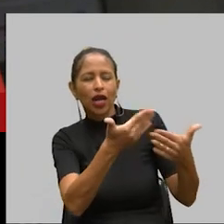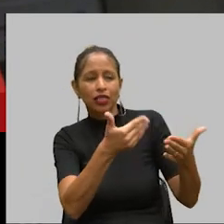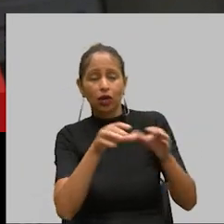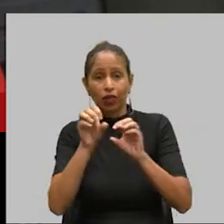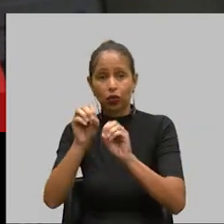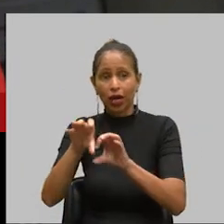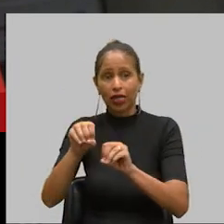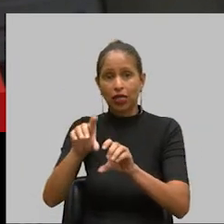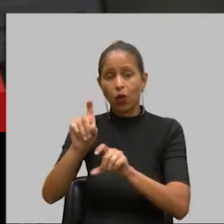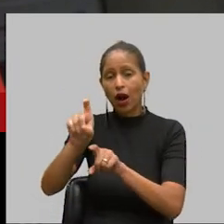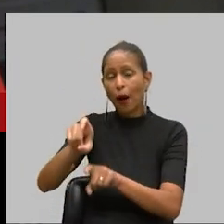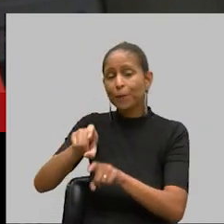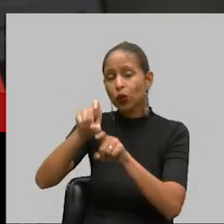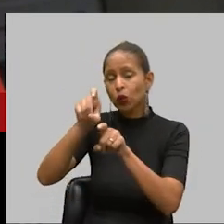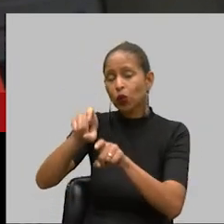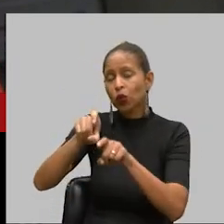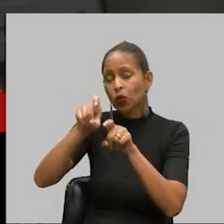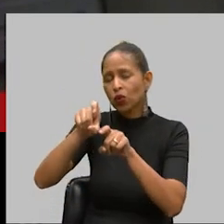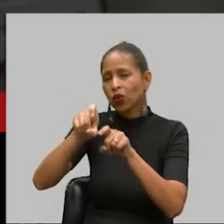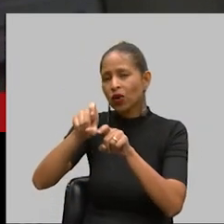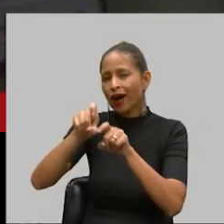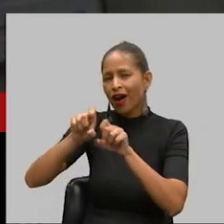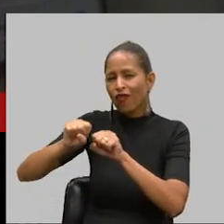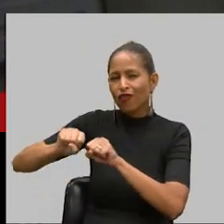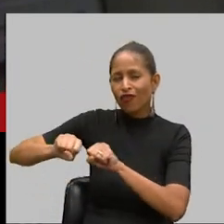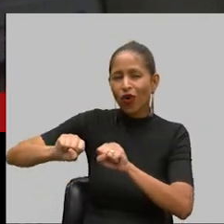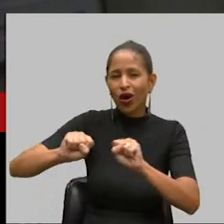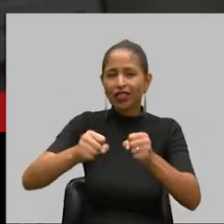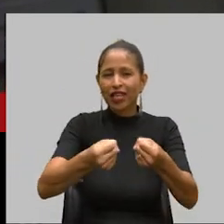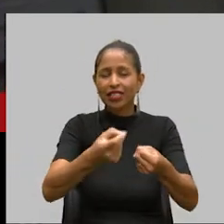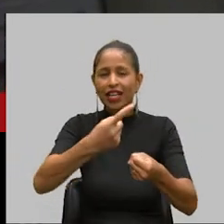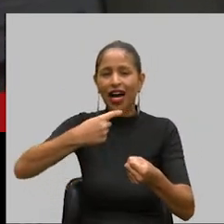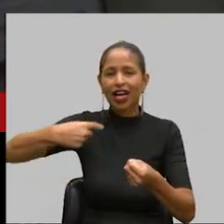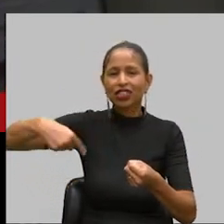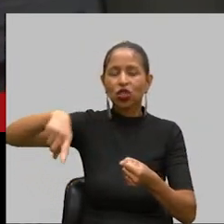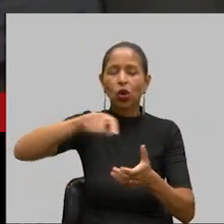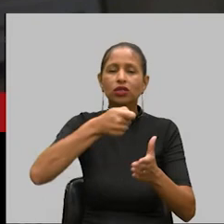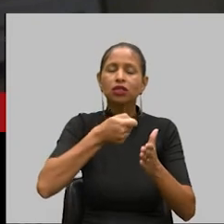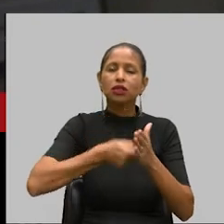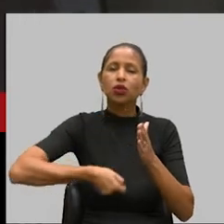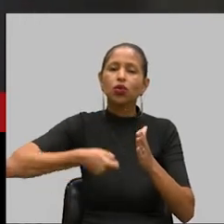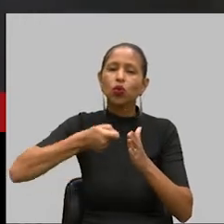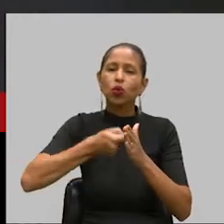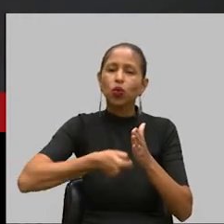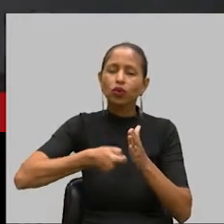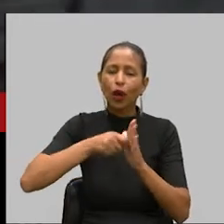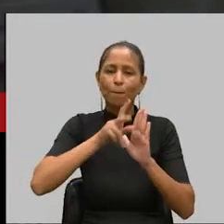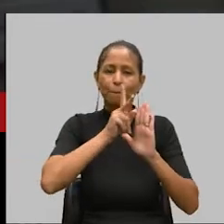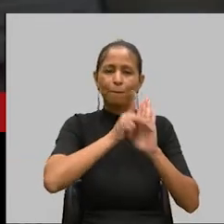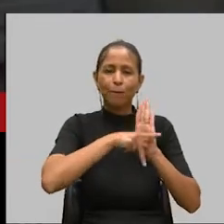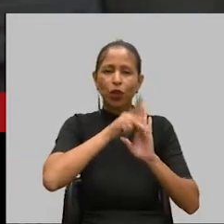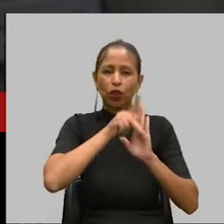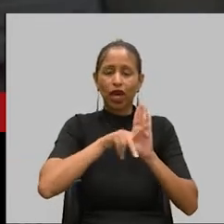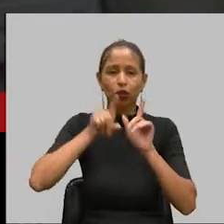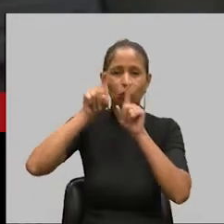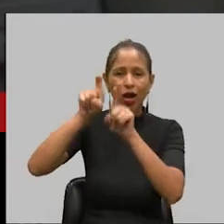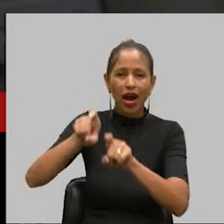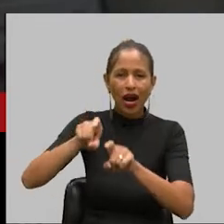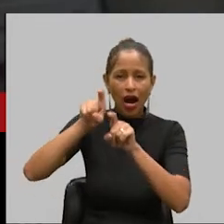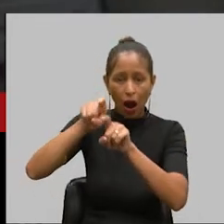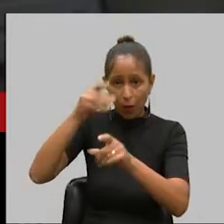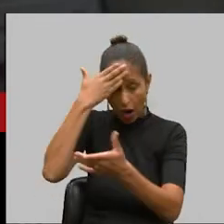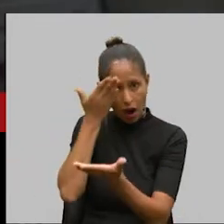campo e fortalecendo as nossas lutas pelo projeto de Campo que nós